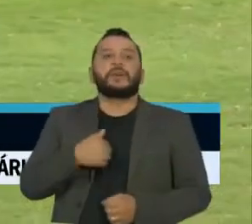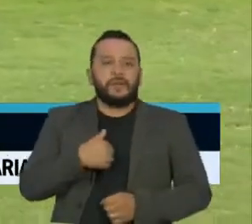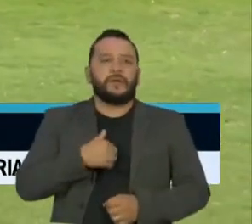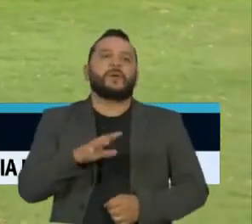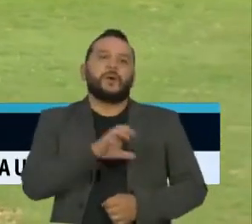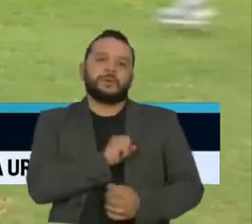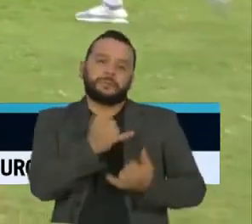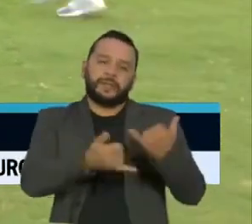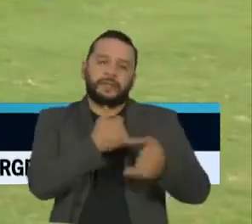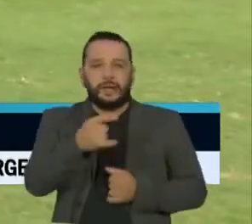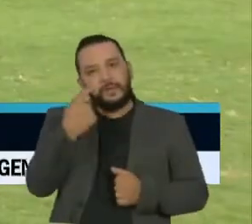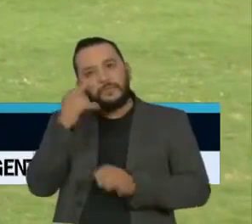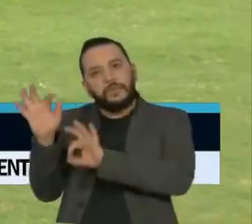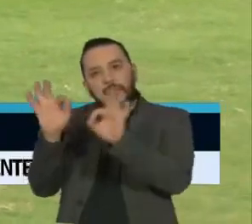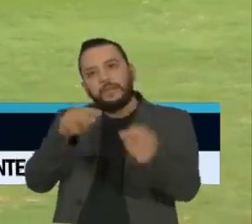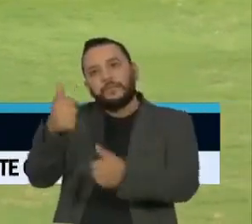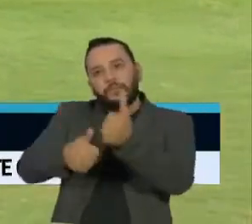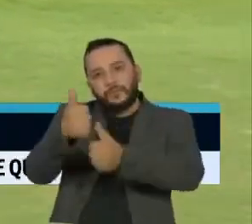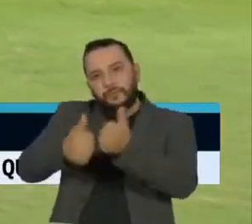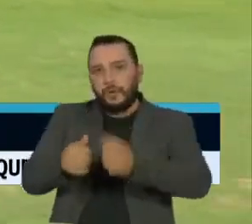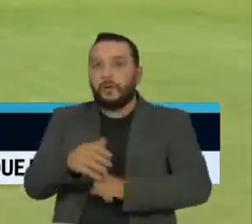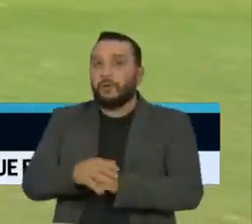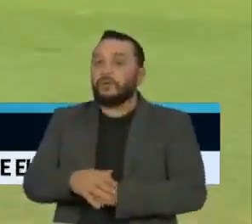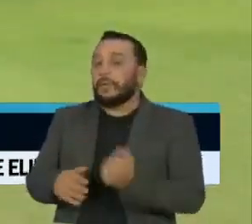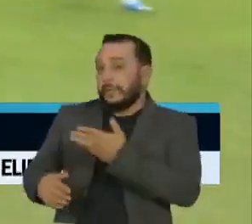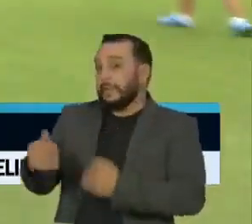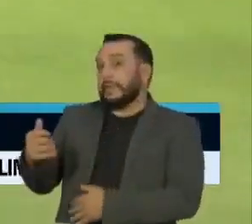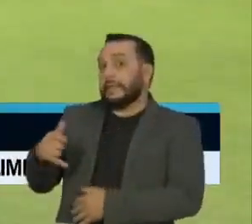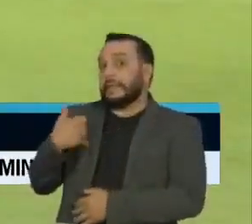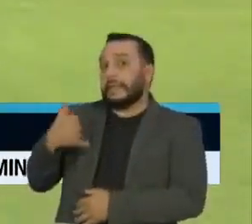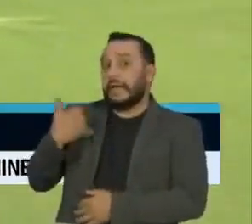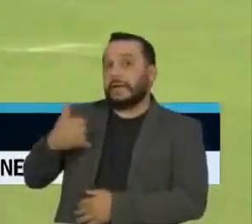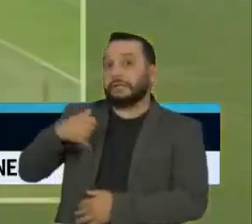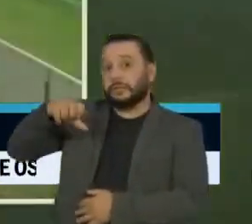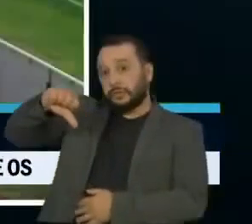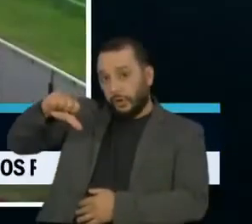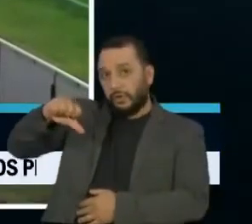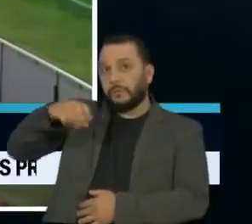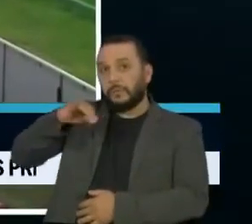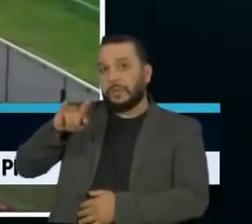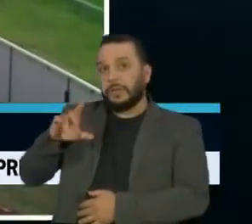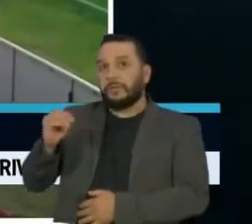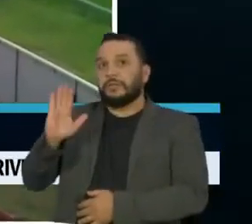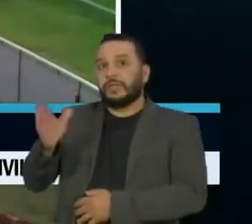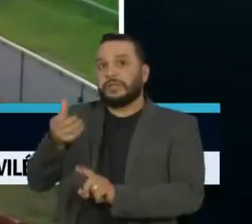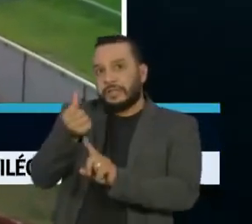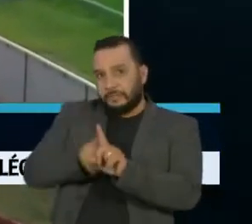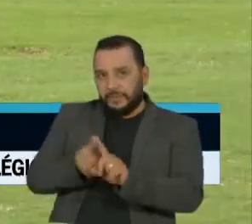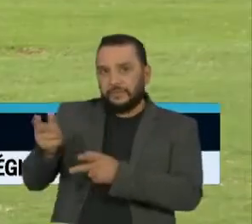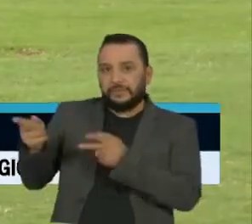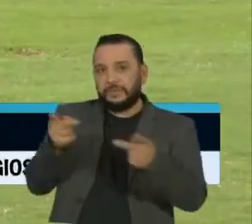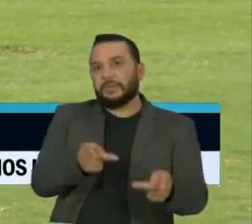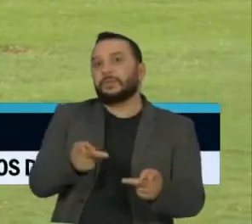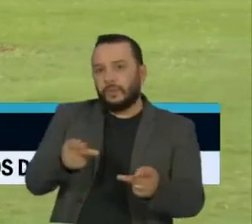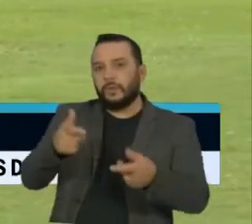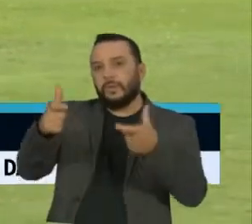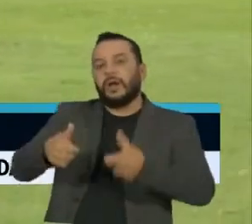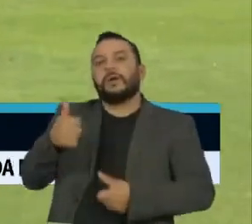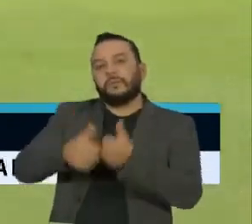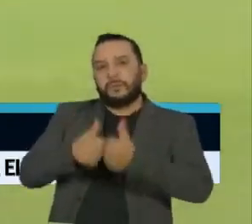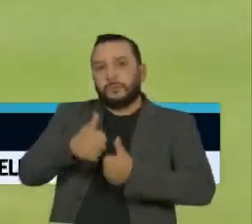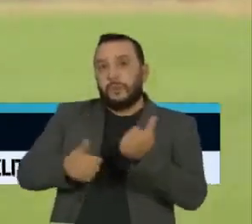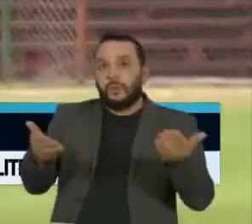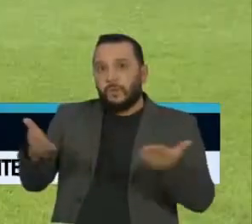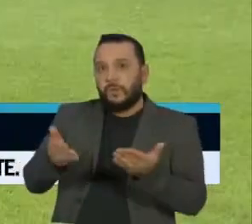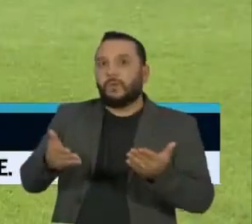Lusa. O mais velho, Murilo, de 9 anos, veio ao estádio pela primeira vez com 6 meses de idade. Hoje ele joga nas